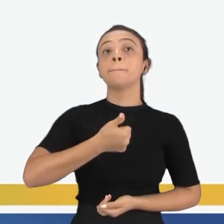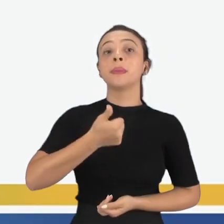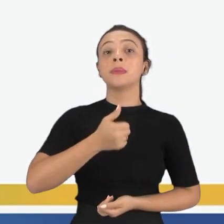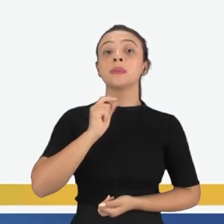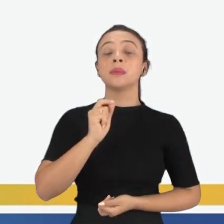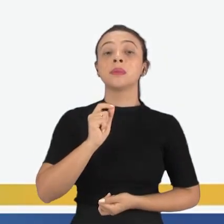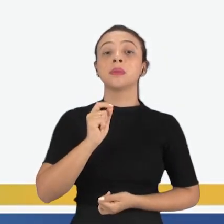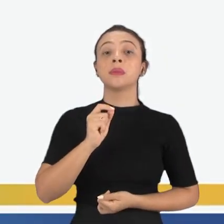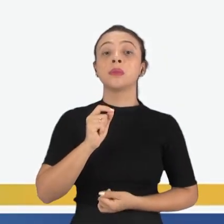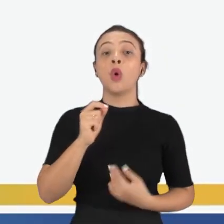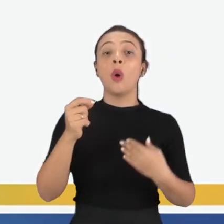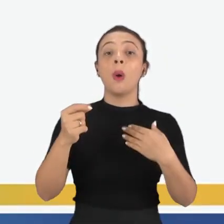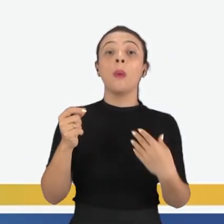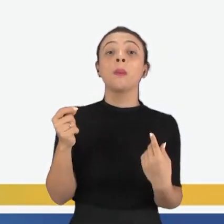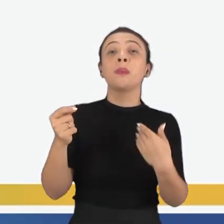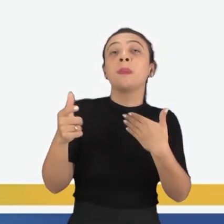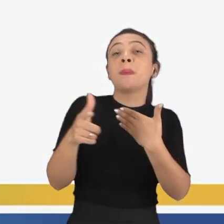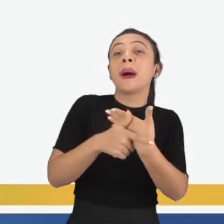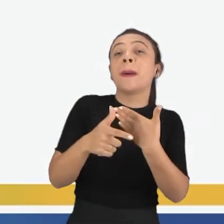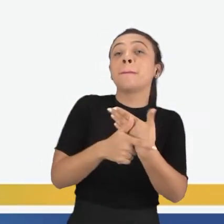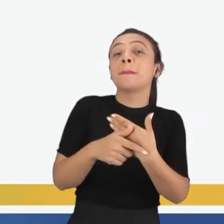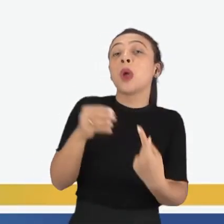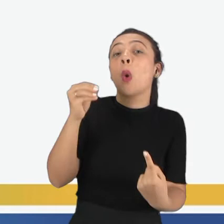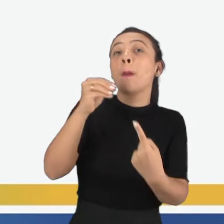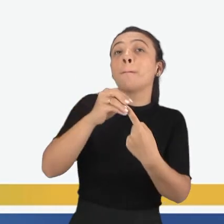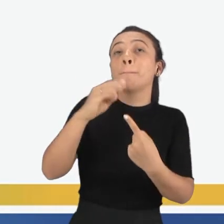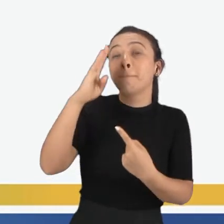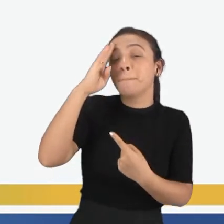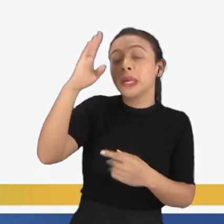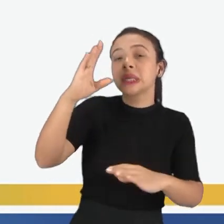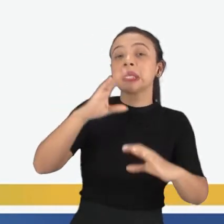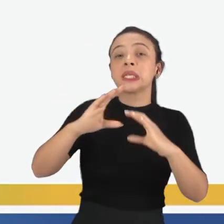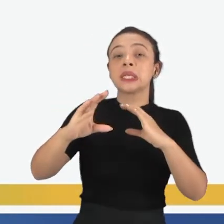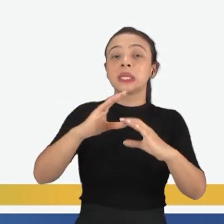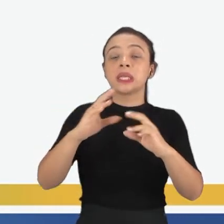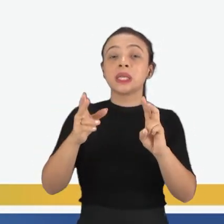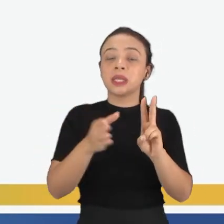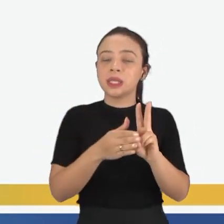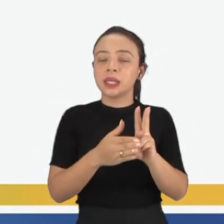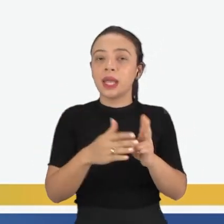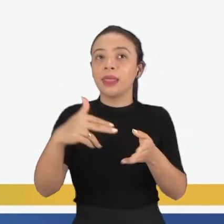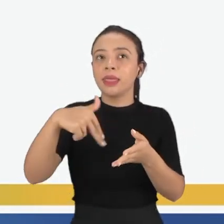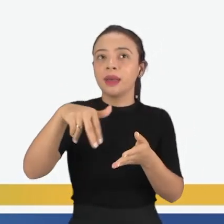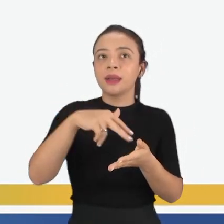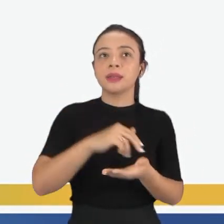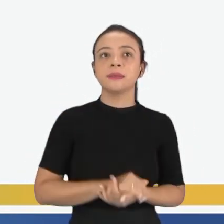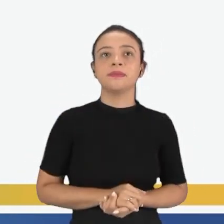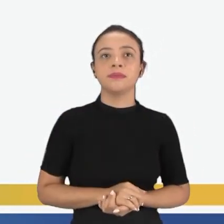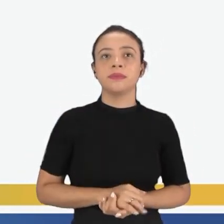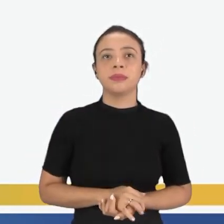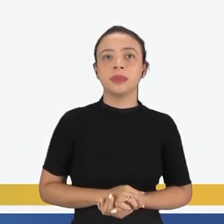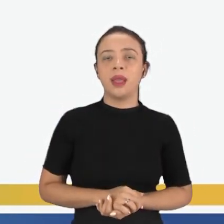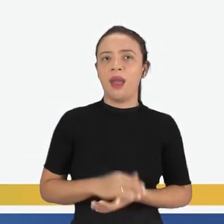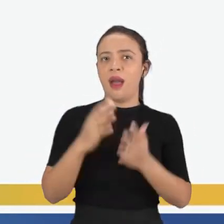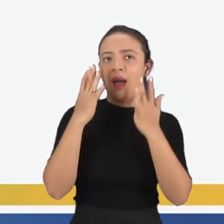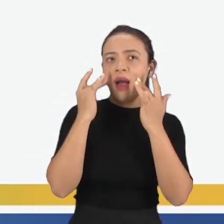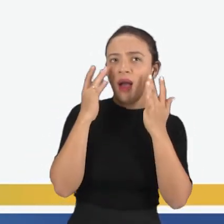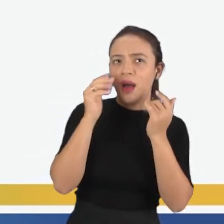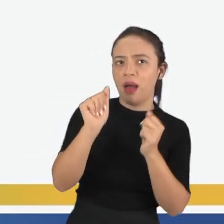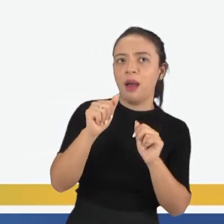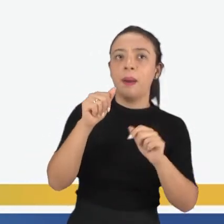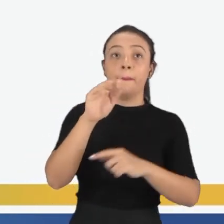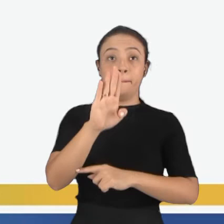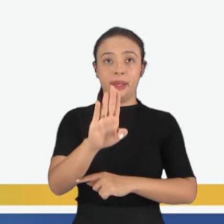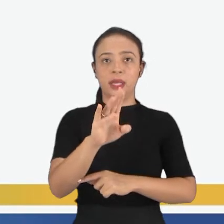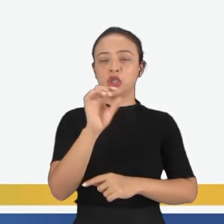é o principal objetivo da dança para a cultura indígena? É um fenômeno artístico? É uma realização de rituais?